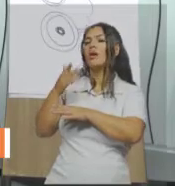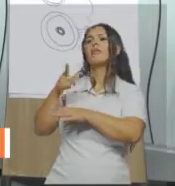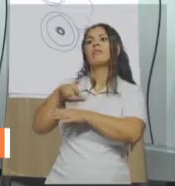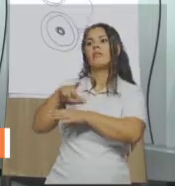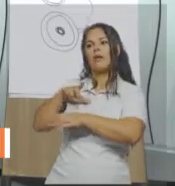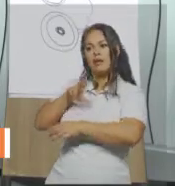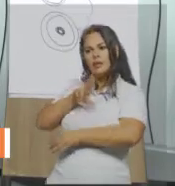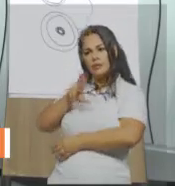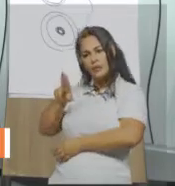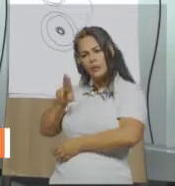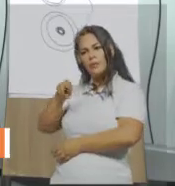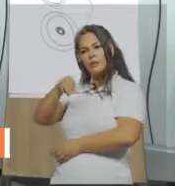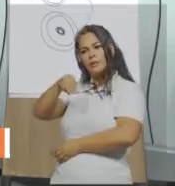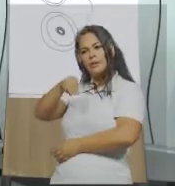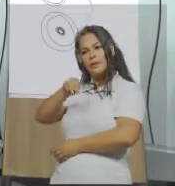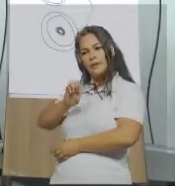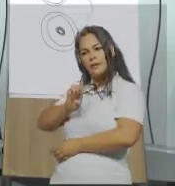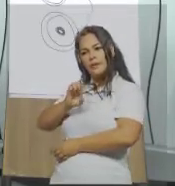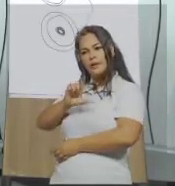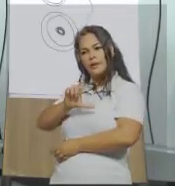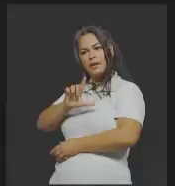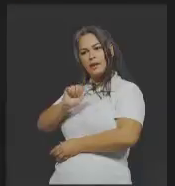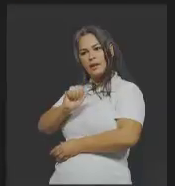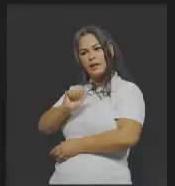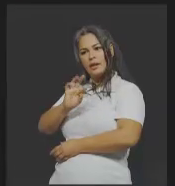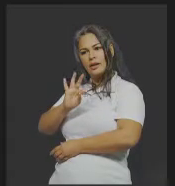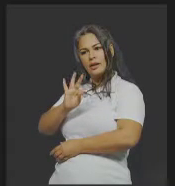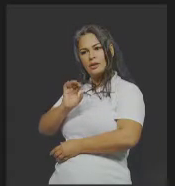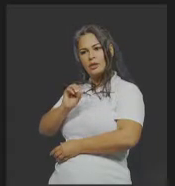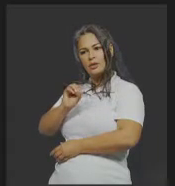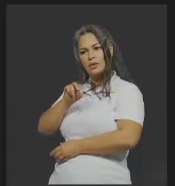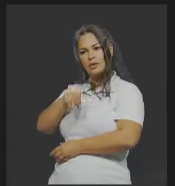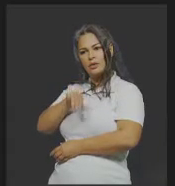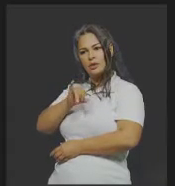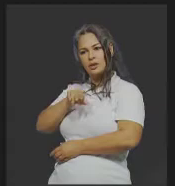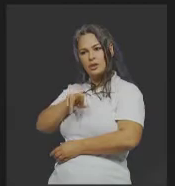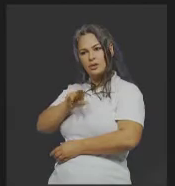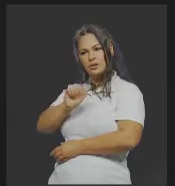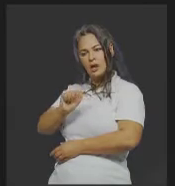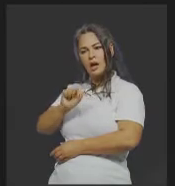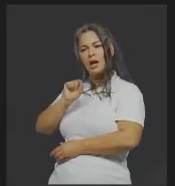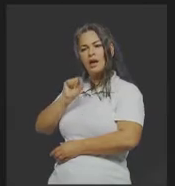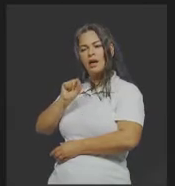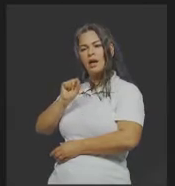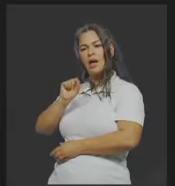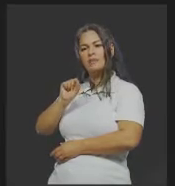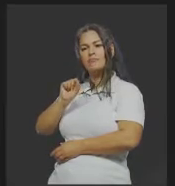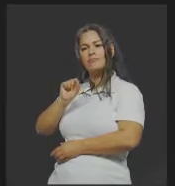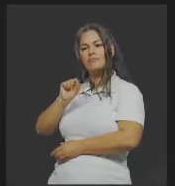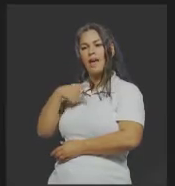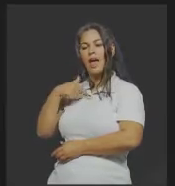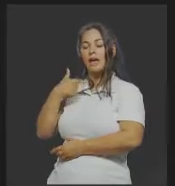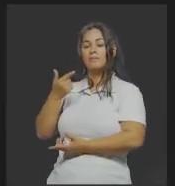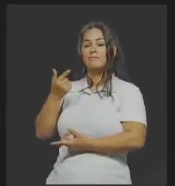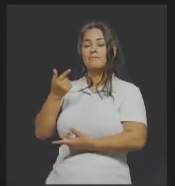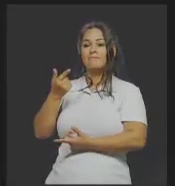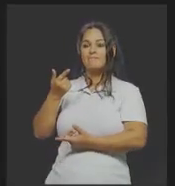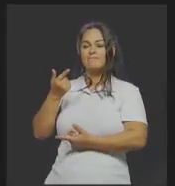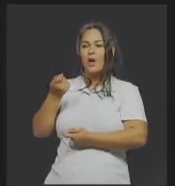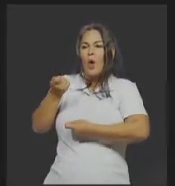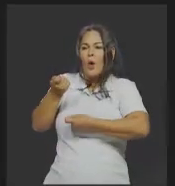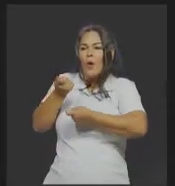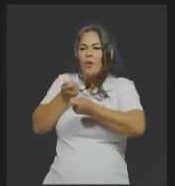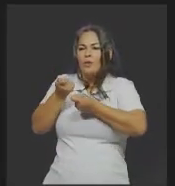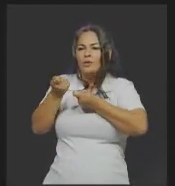melatonina. Qual a função dessa melatonina? É atuar na regulação do nosso relógio biológico. Por